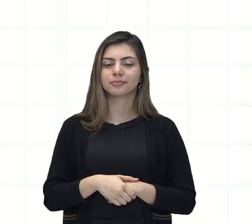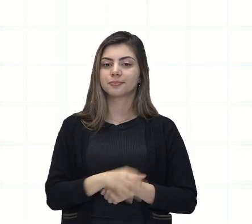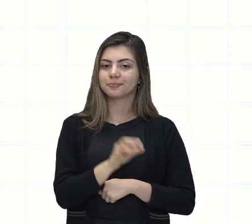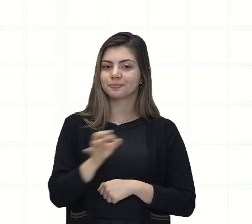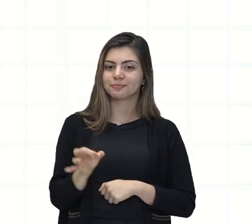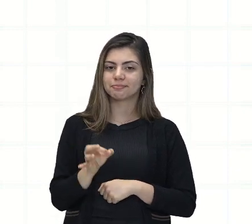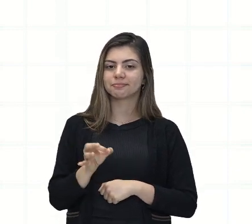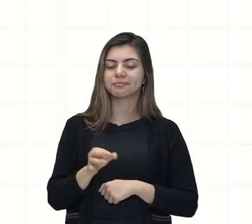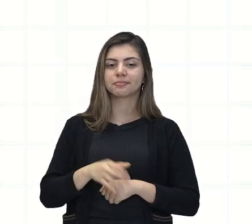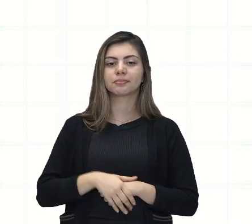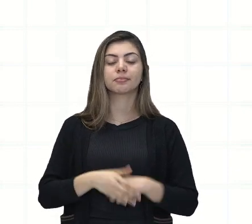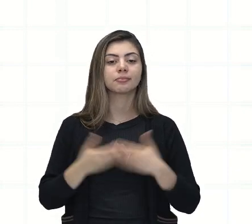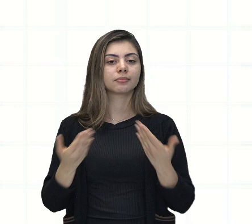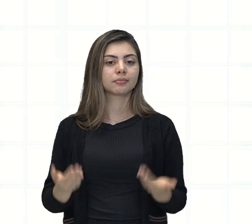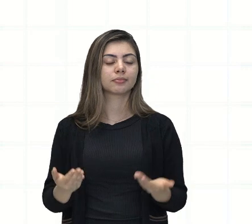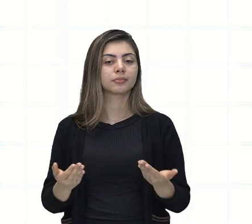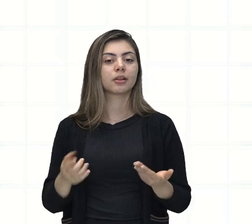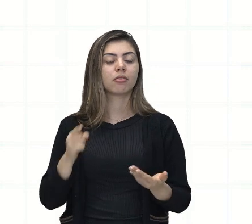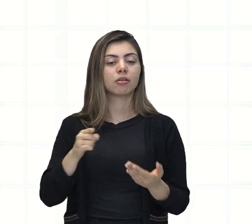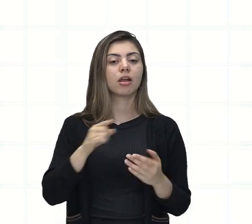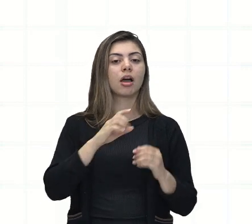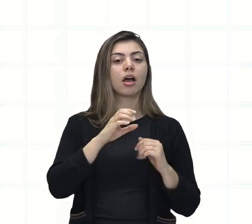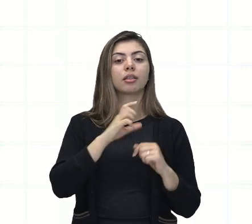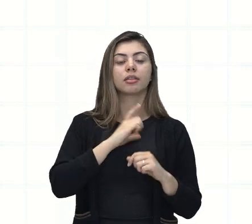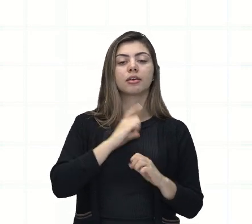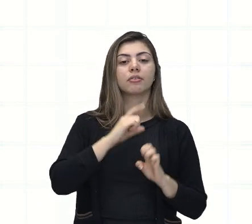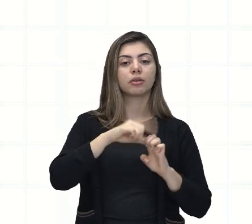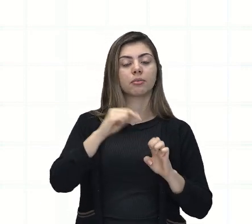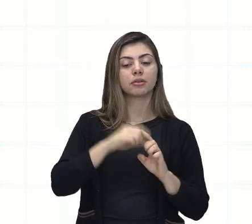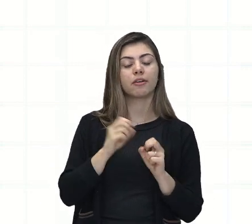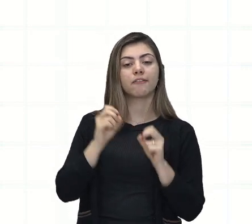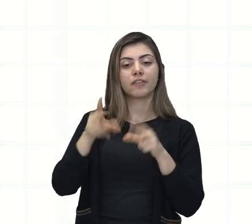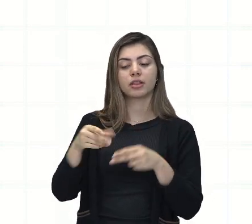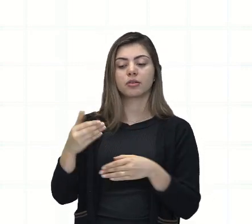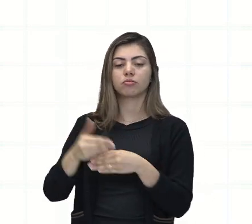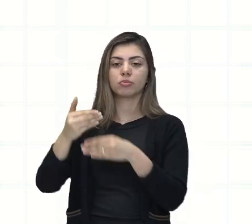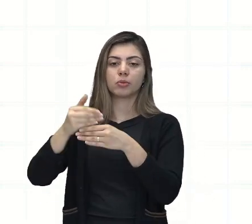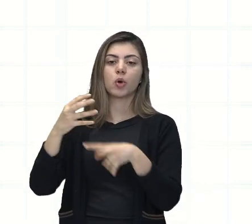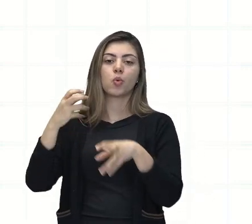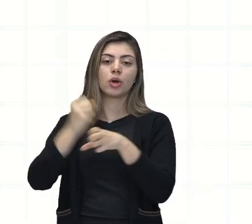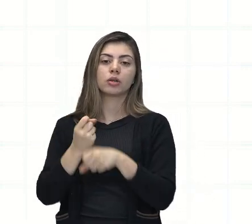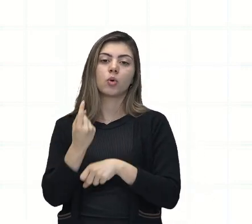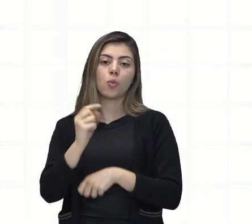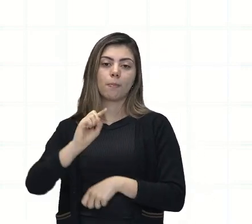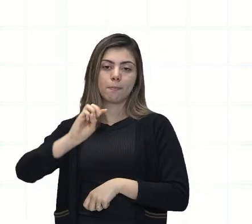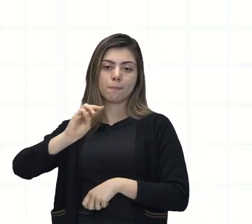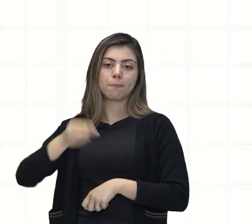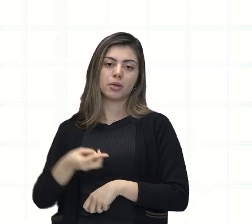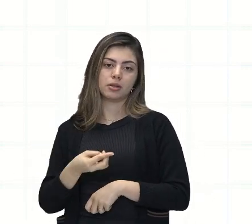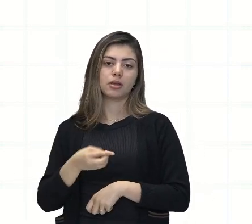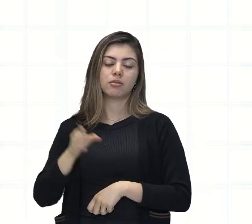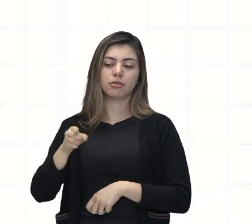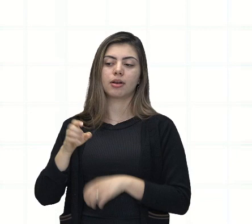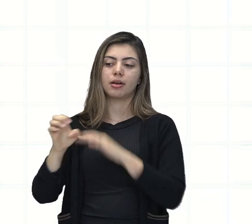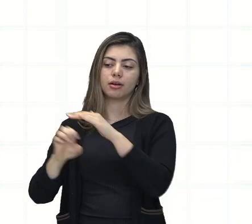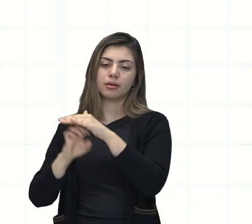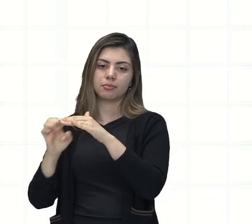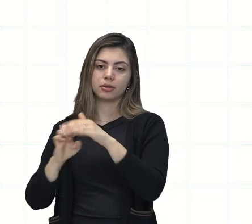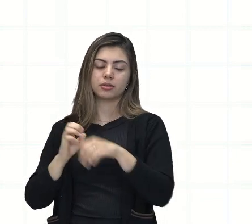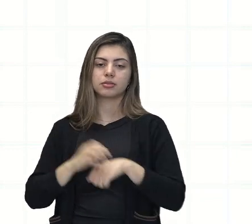Certo, gente? Então, o empresário vendeu 1 milheiro de tijolos para a